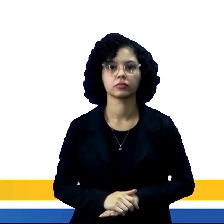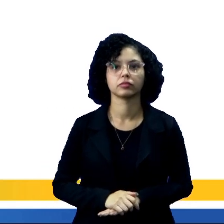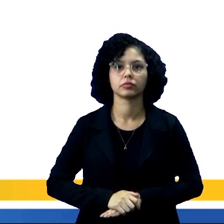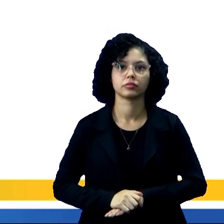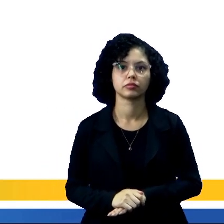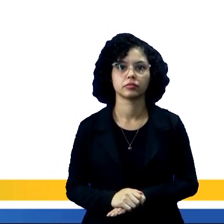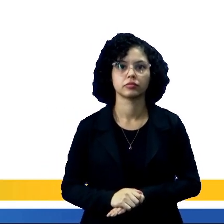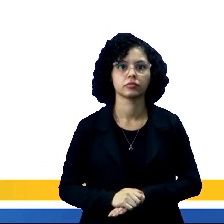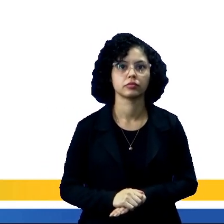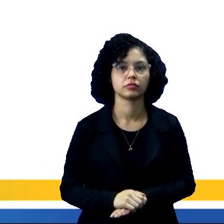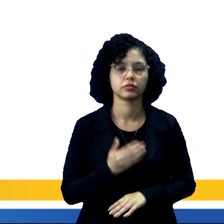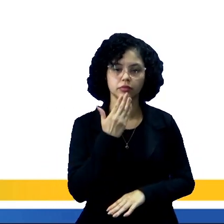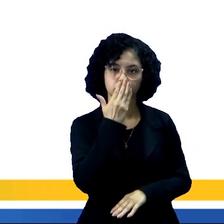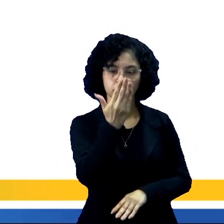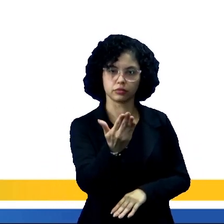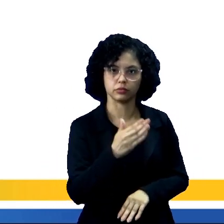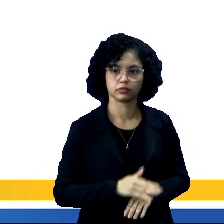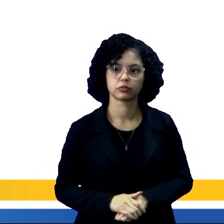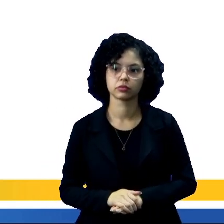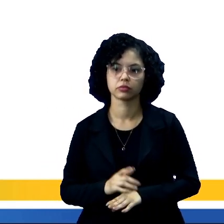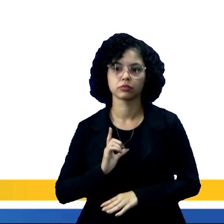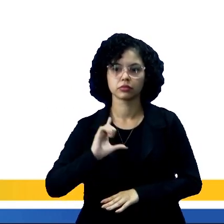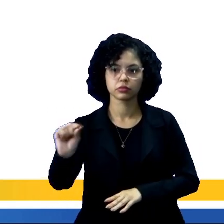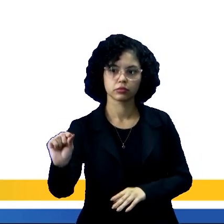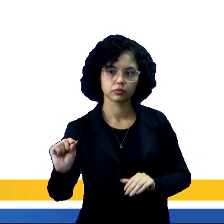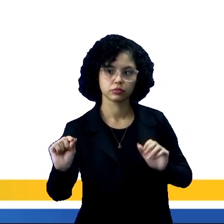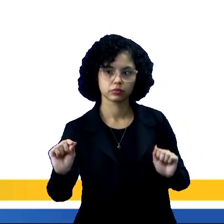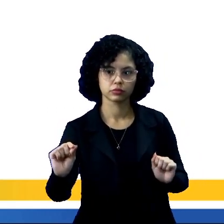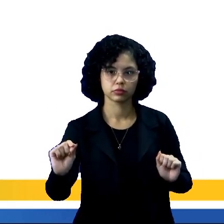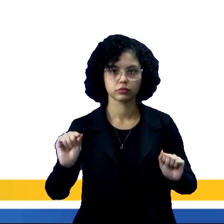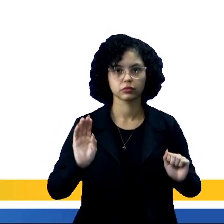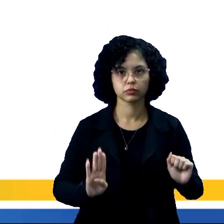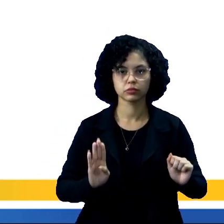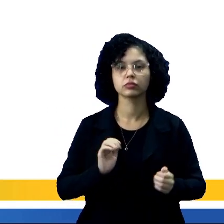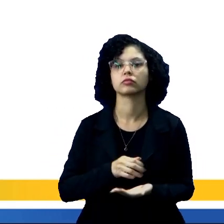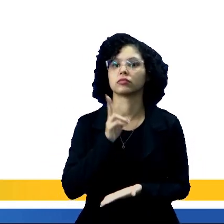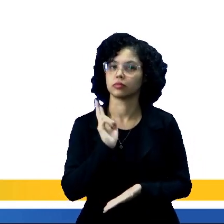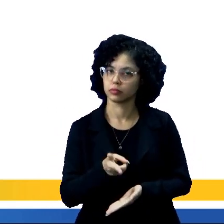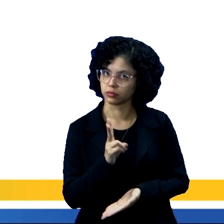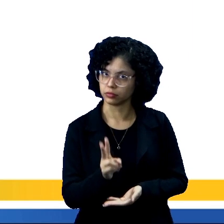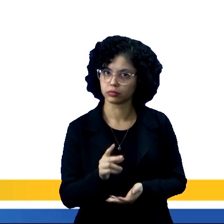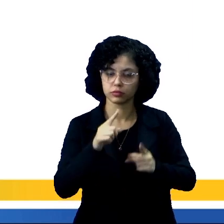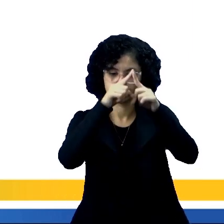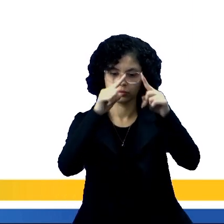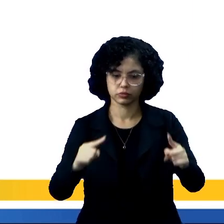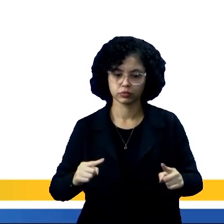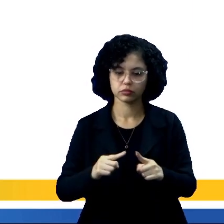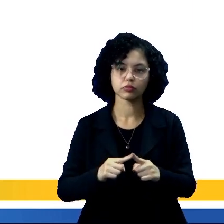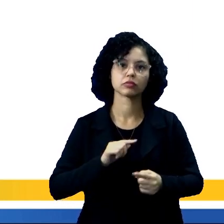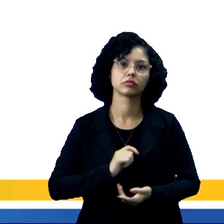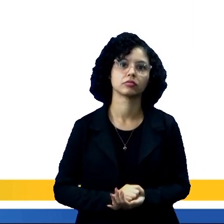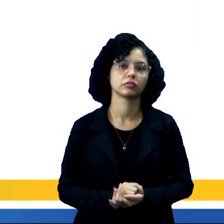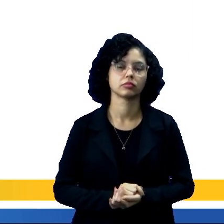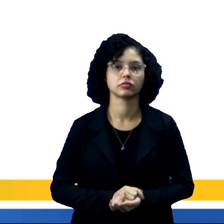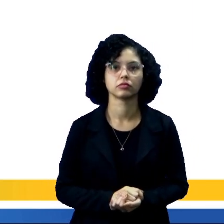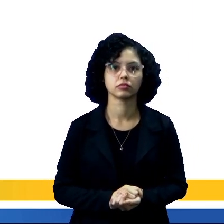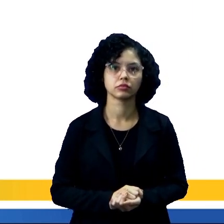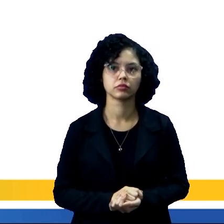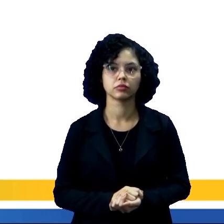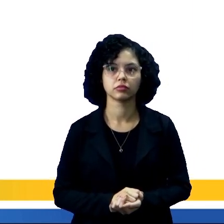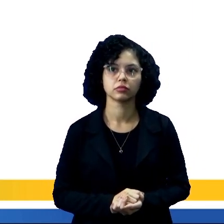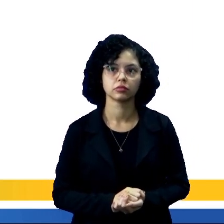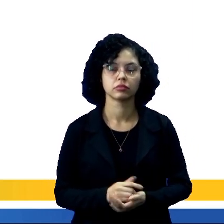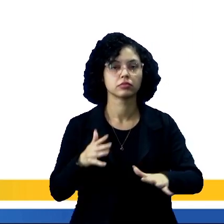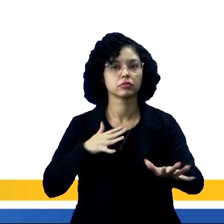lado, ou seja, para frente. Ele sai do A para o B, mas é o mesmo triângulo. Observem aí. Tá?